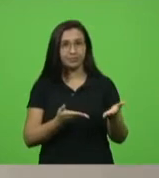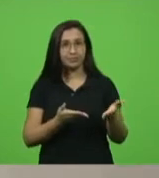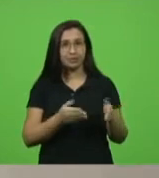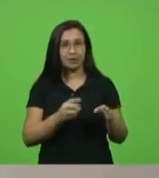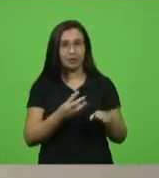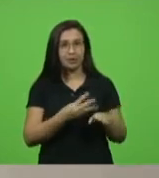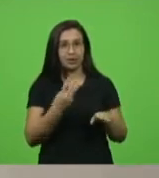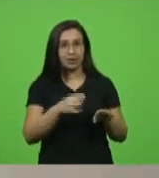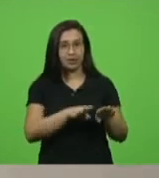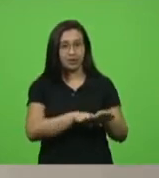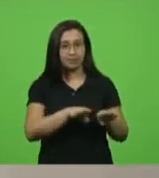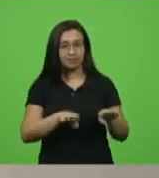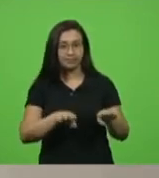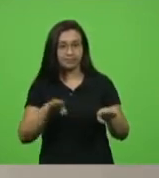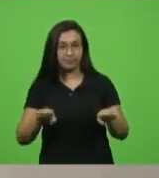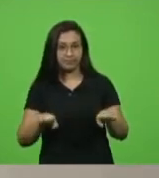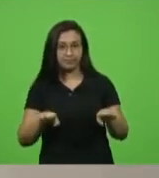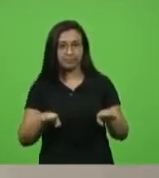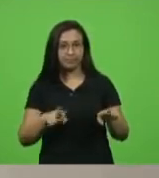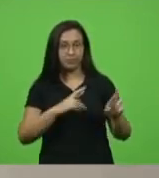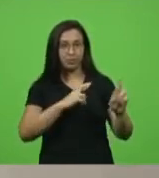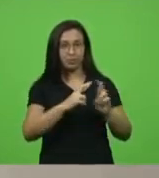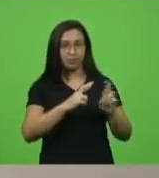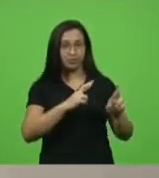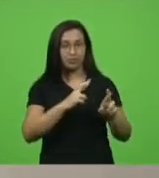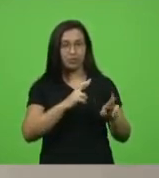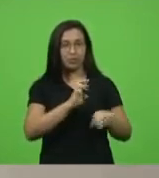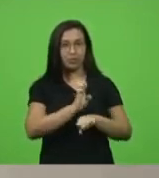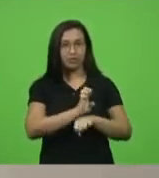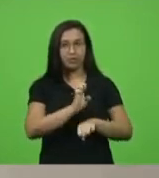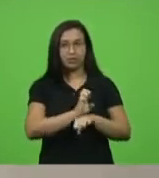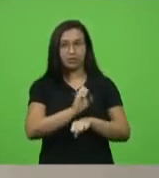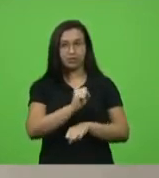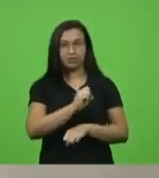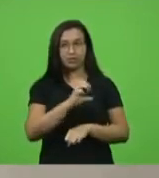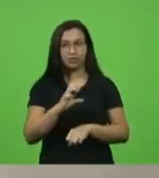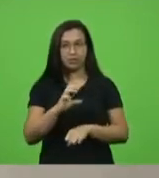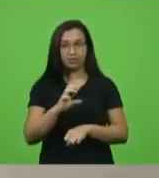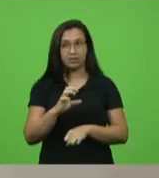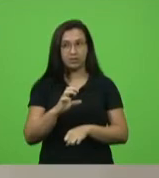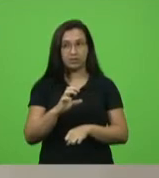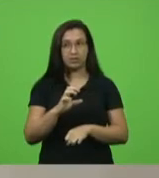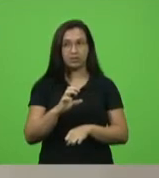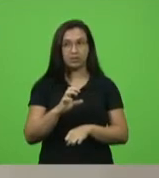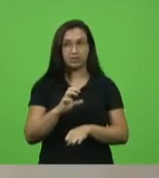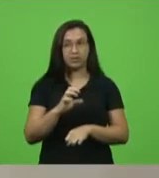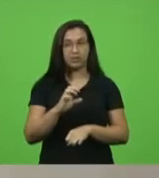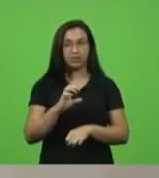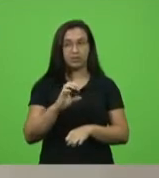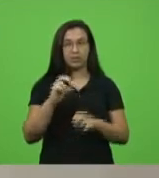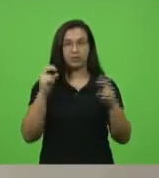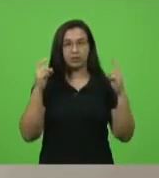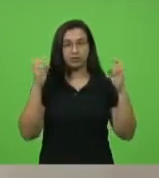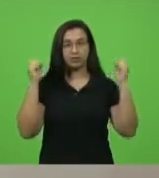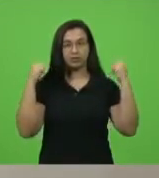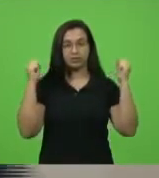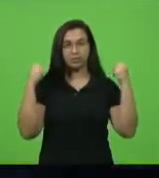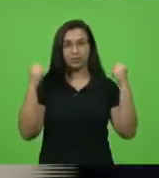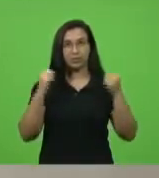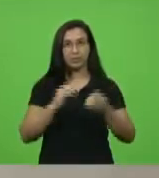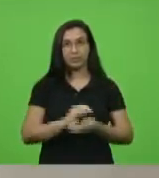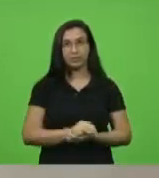rodovia SC, rodovia estadual SC 283, no trecho entre os municípios de Arco Chapecó e Palmitos. Em discussão.